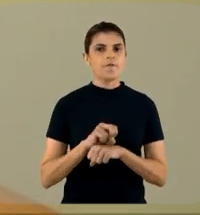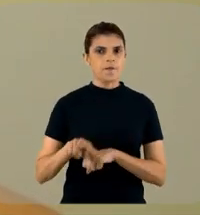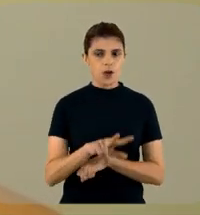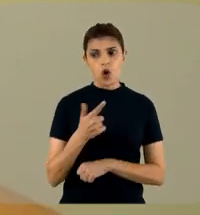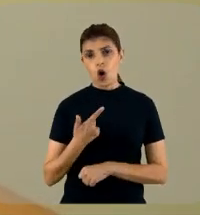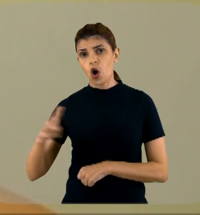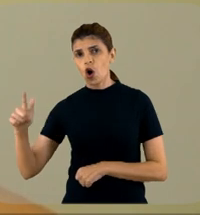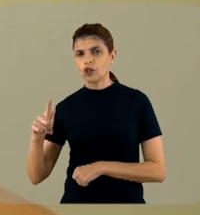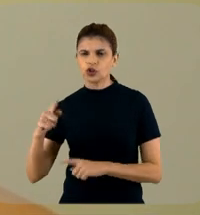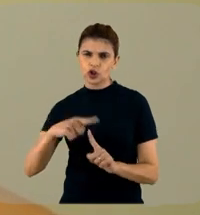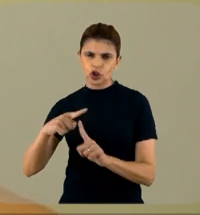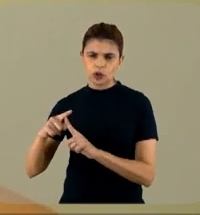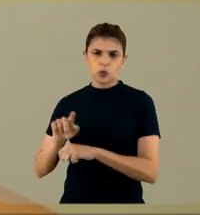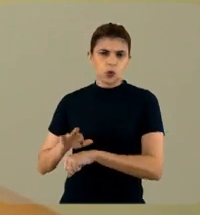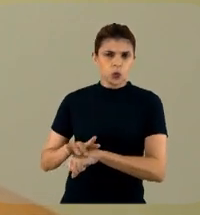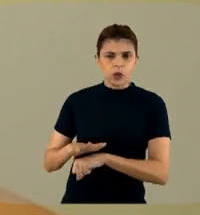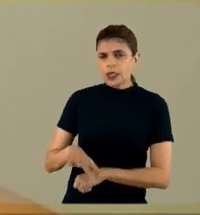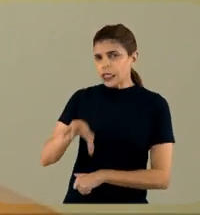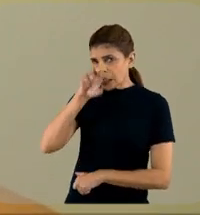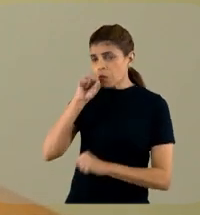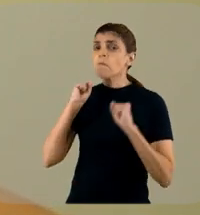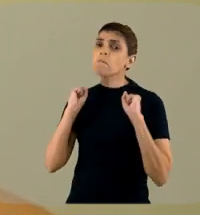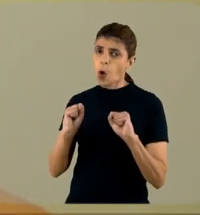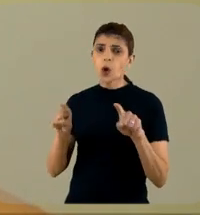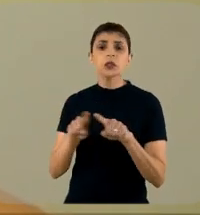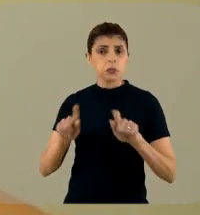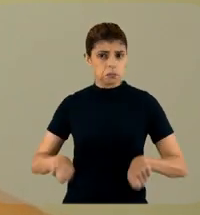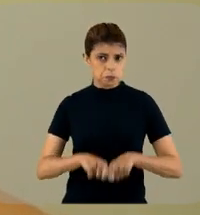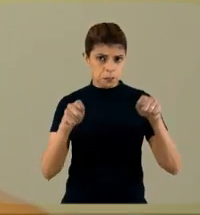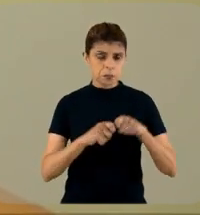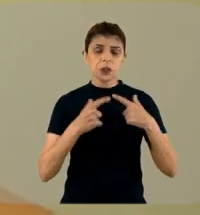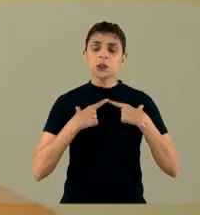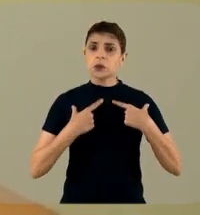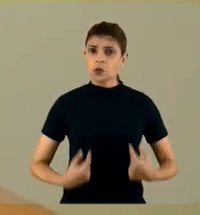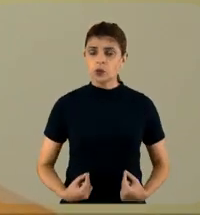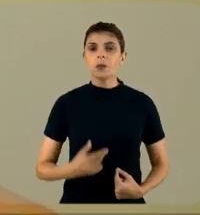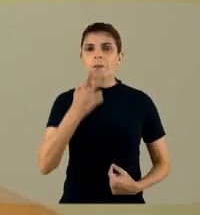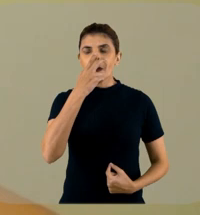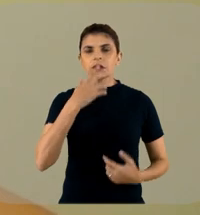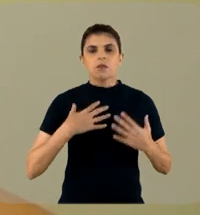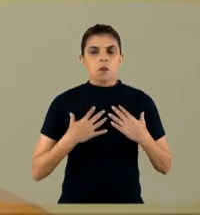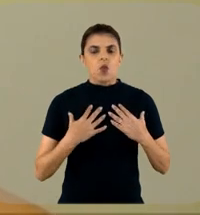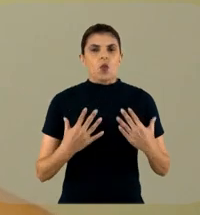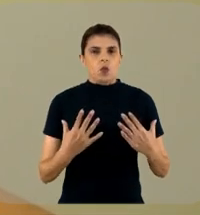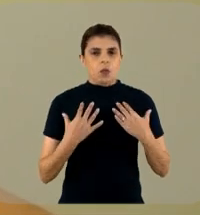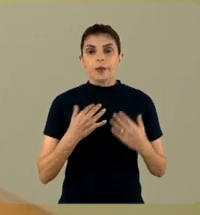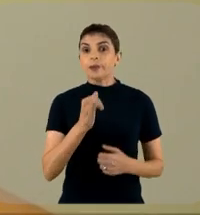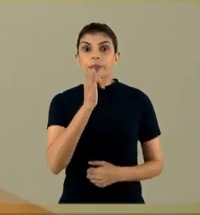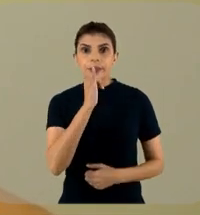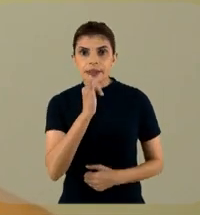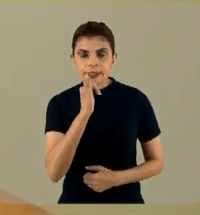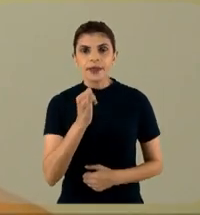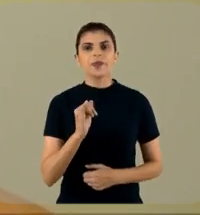Eh outras doenças respiratórias enfim de modo geral podem causar alterações pulmonares levando a maior rigidez do tecido pulmonar por